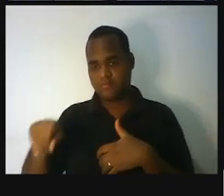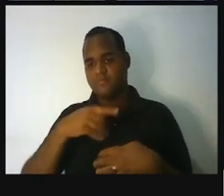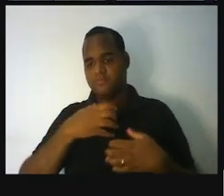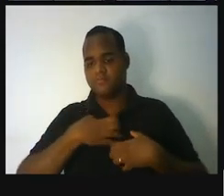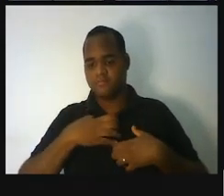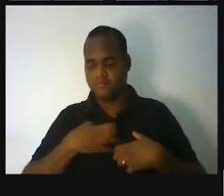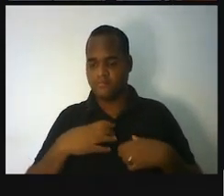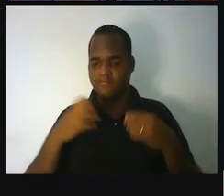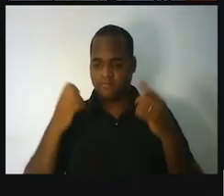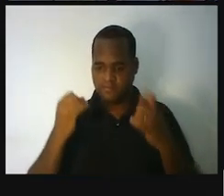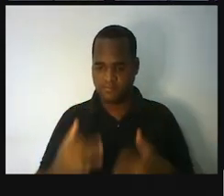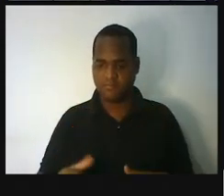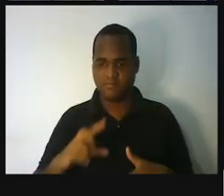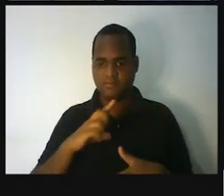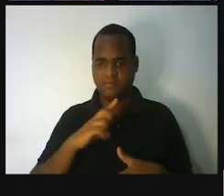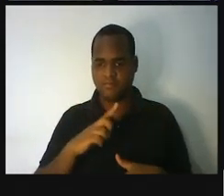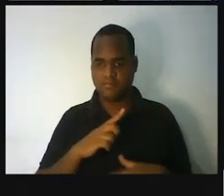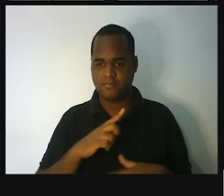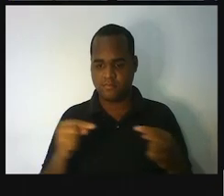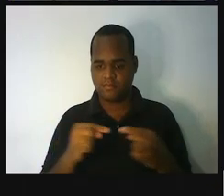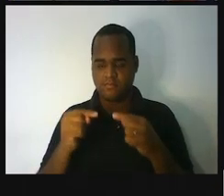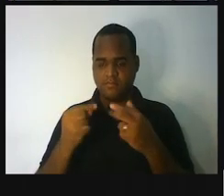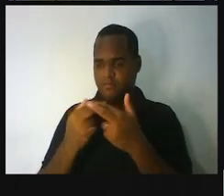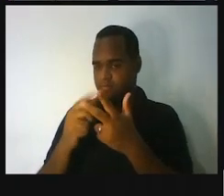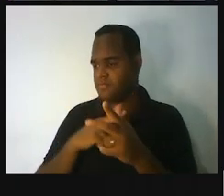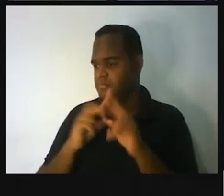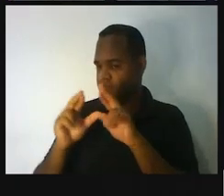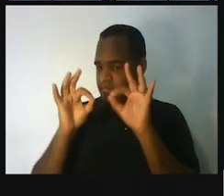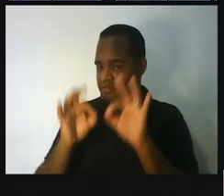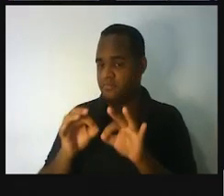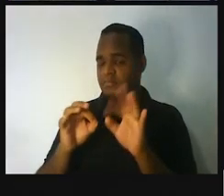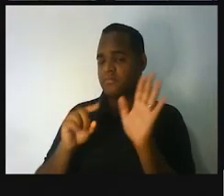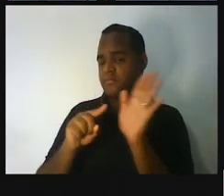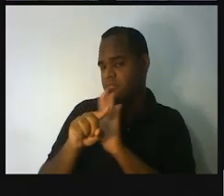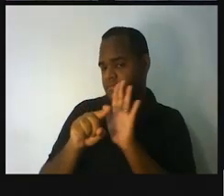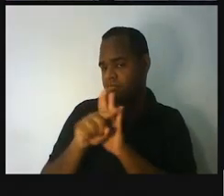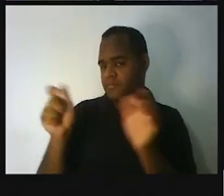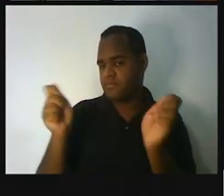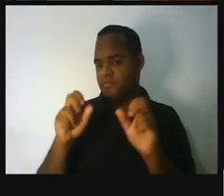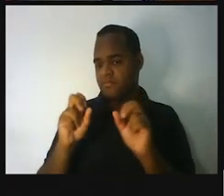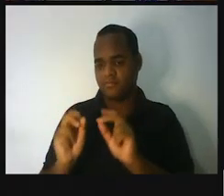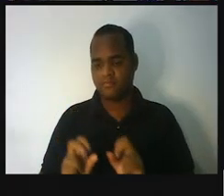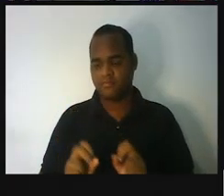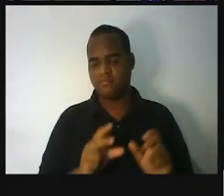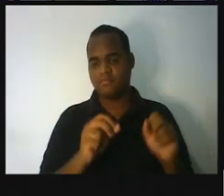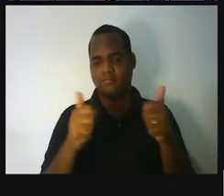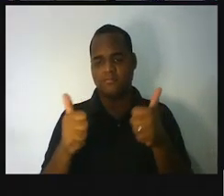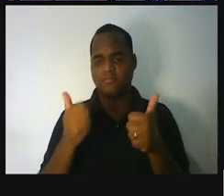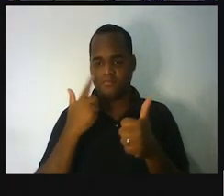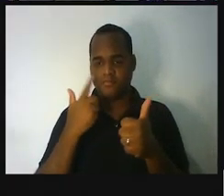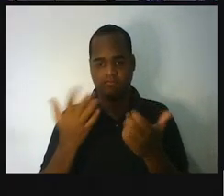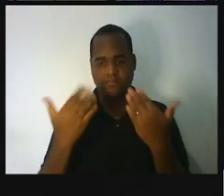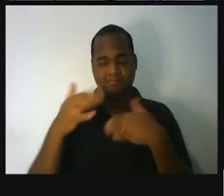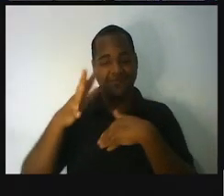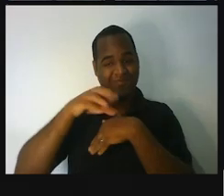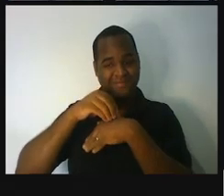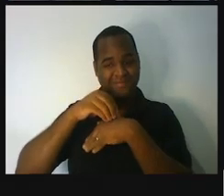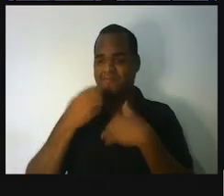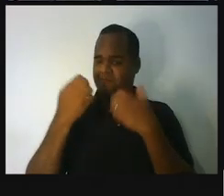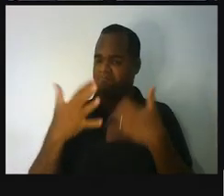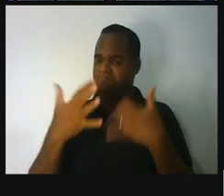coisas que a gente vai ver e dar respostas para as perguntas, tá bom? Bom, então para isso o que eu estou